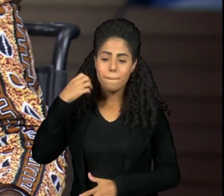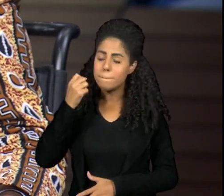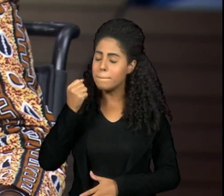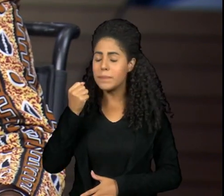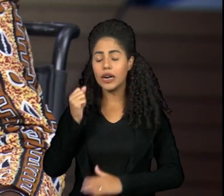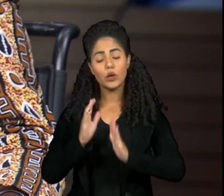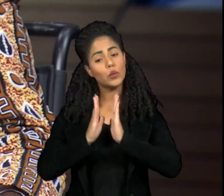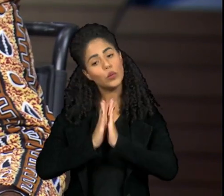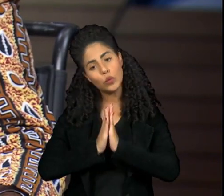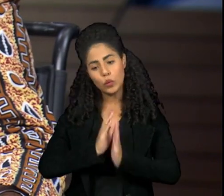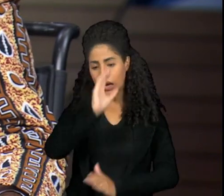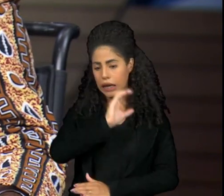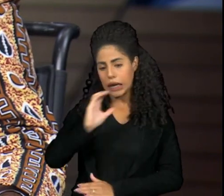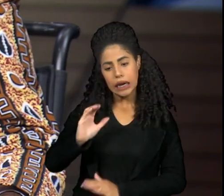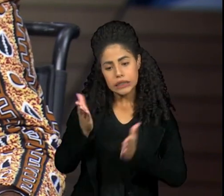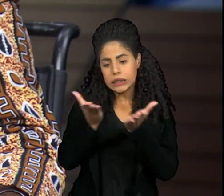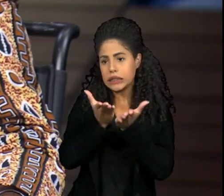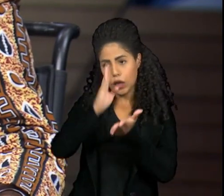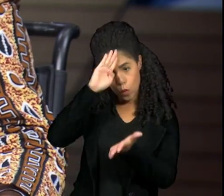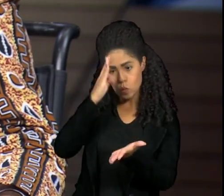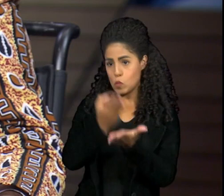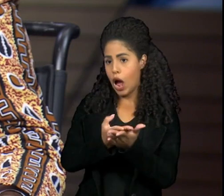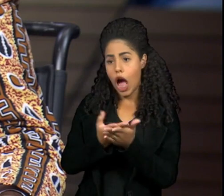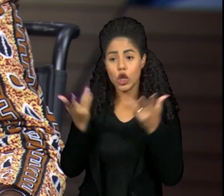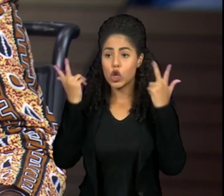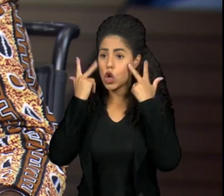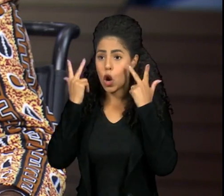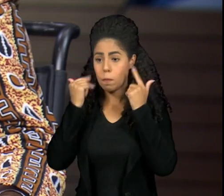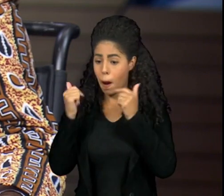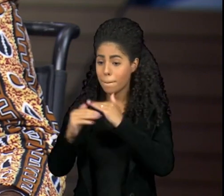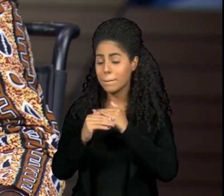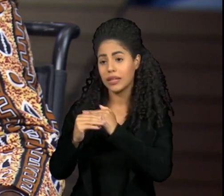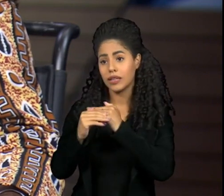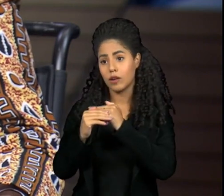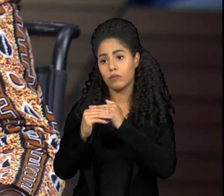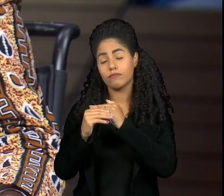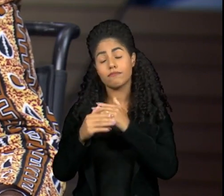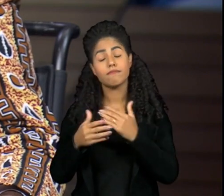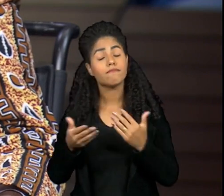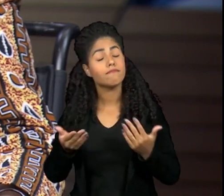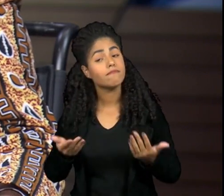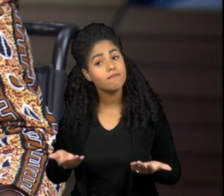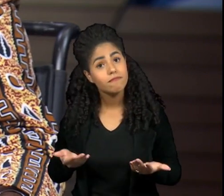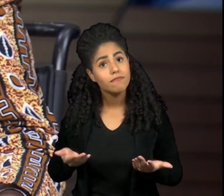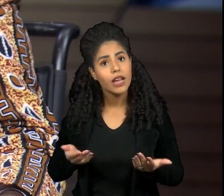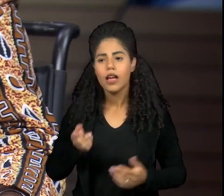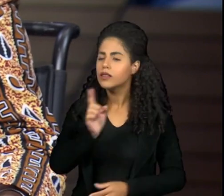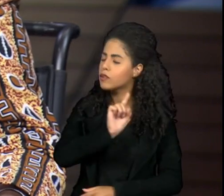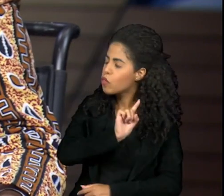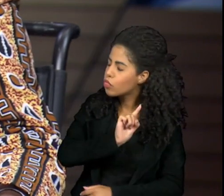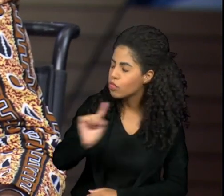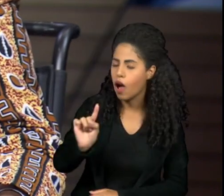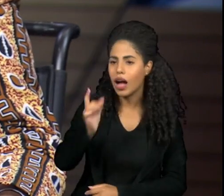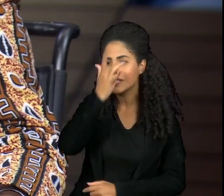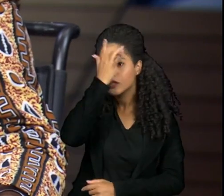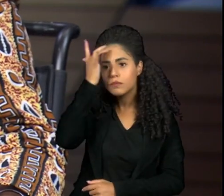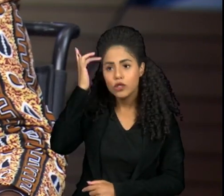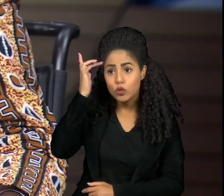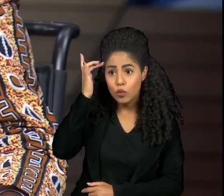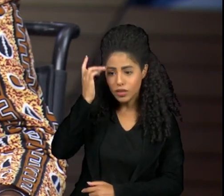e cis-heteronormativo. Esse é o padrão. Então, não, os pretos que estão na